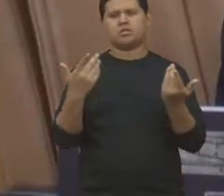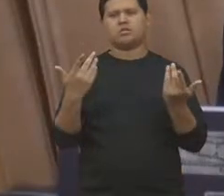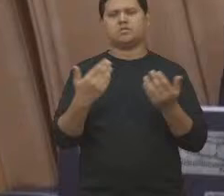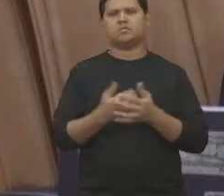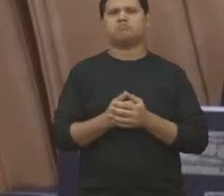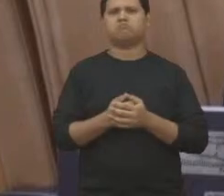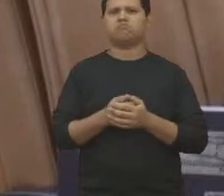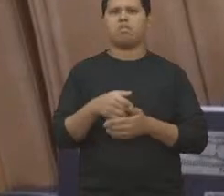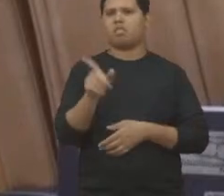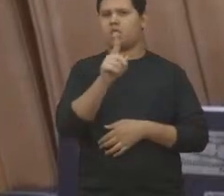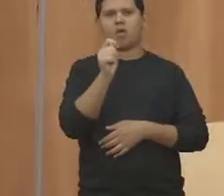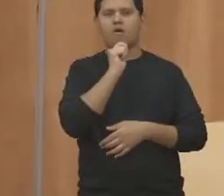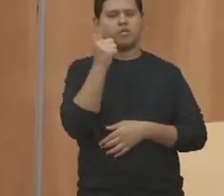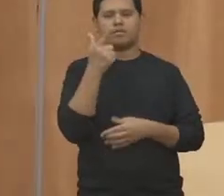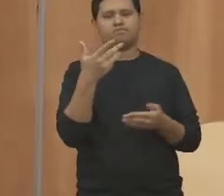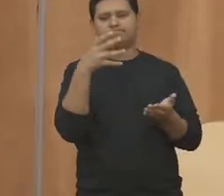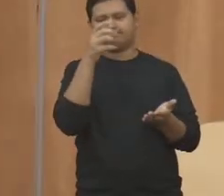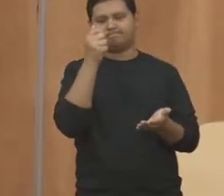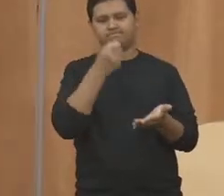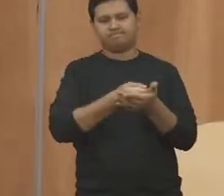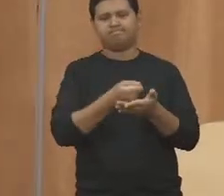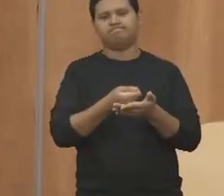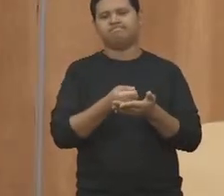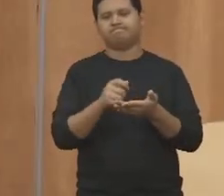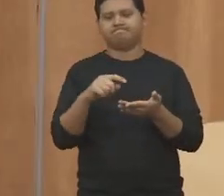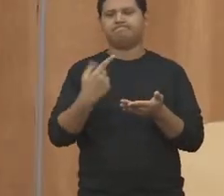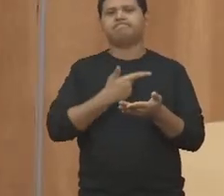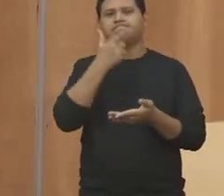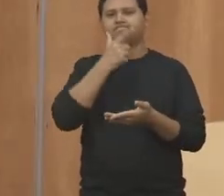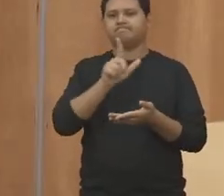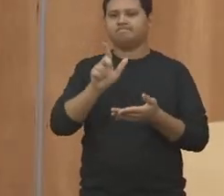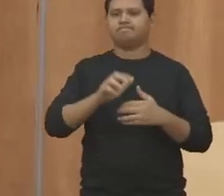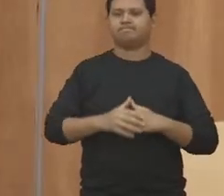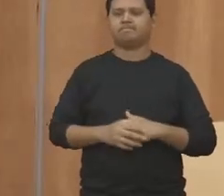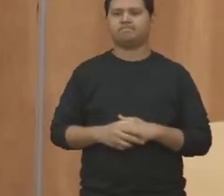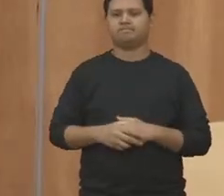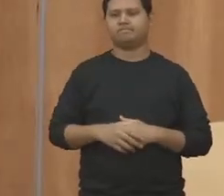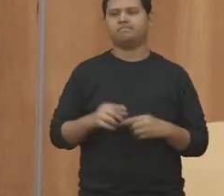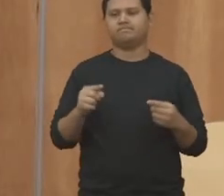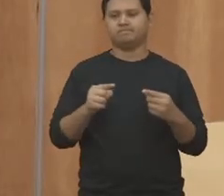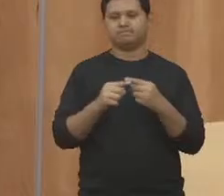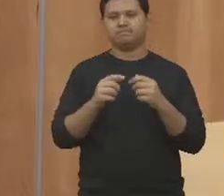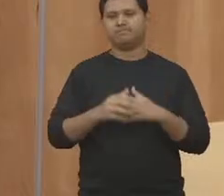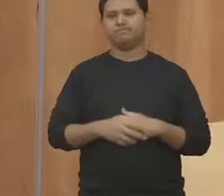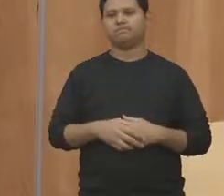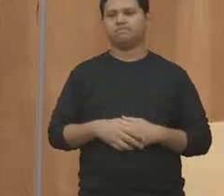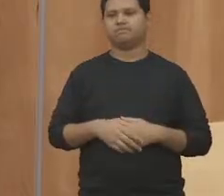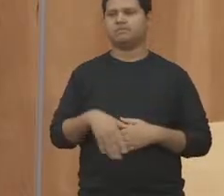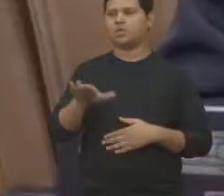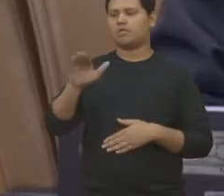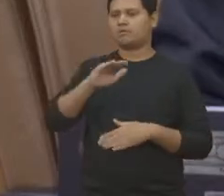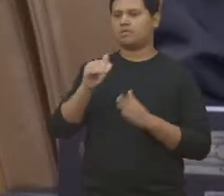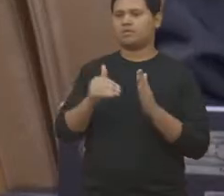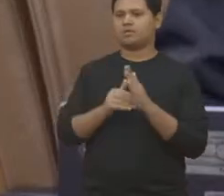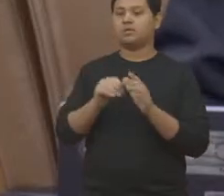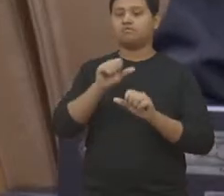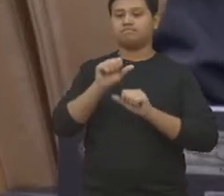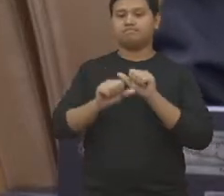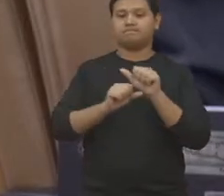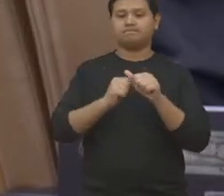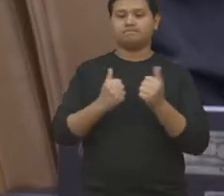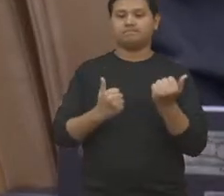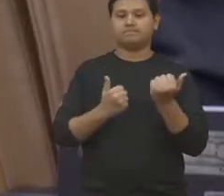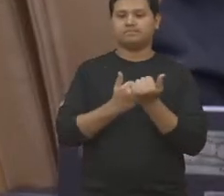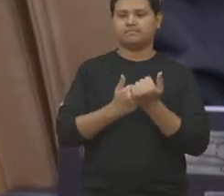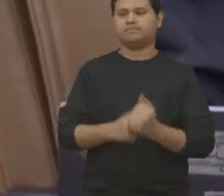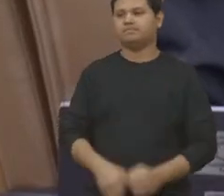foram efetivadas, esperamos que obtenham sucesso. Certo. Guilherme, para finalizar, no site tem uma